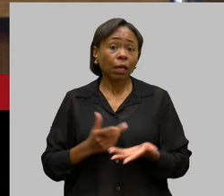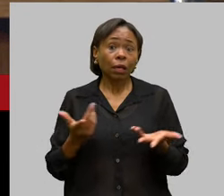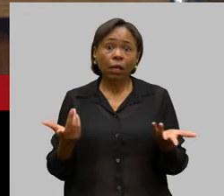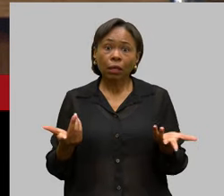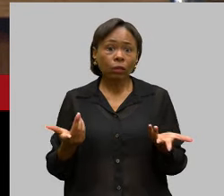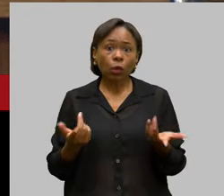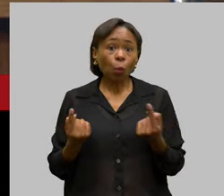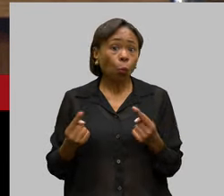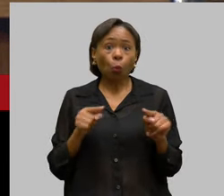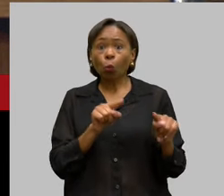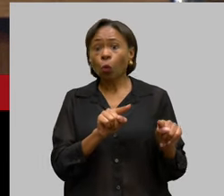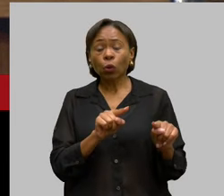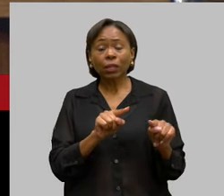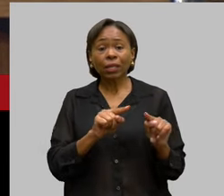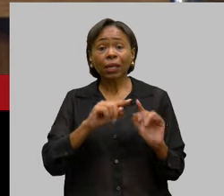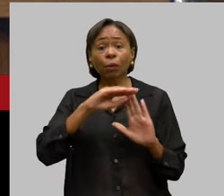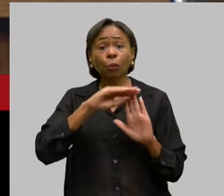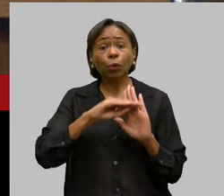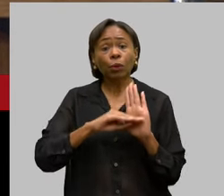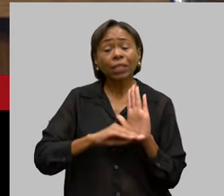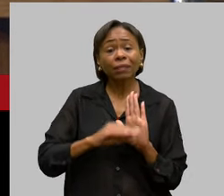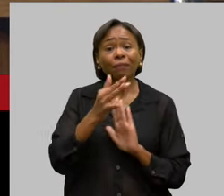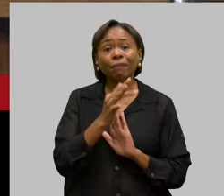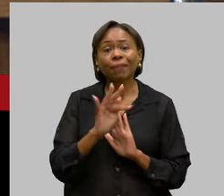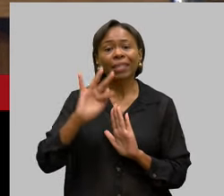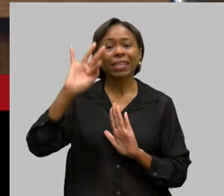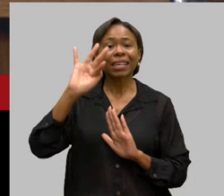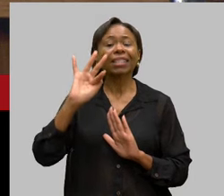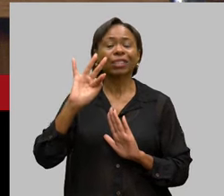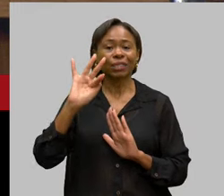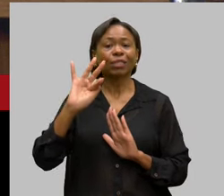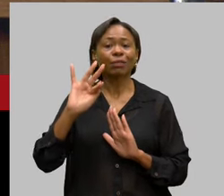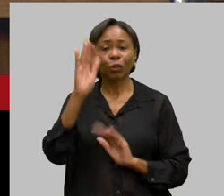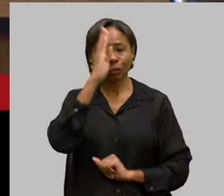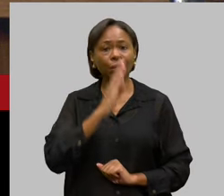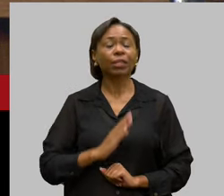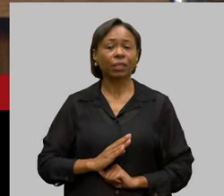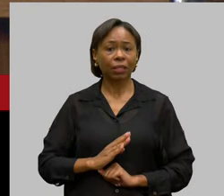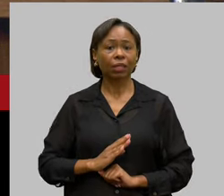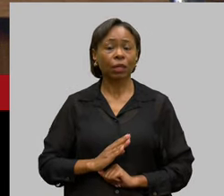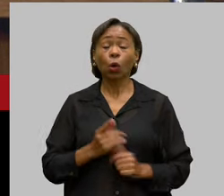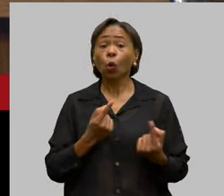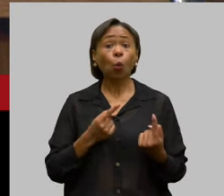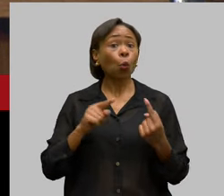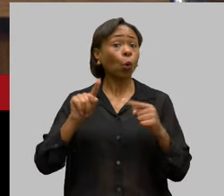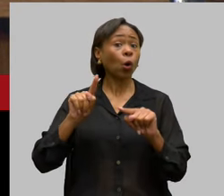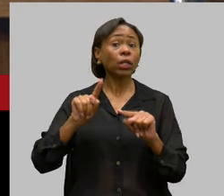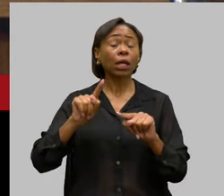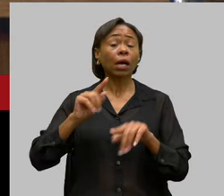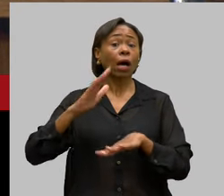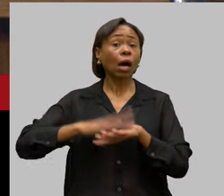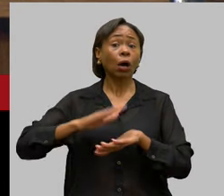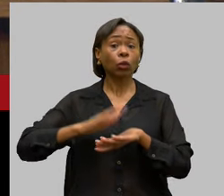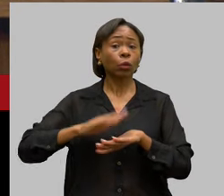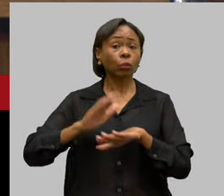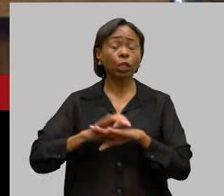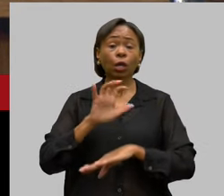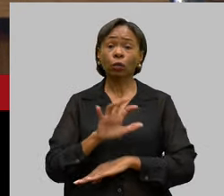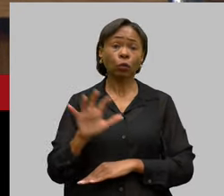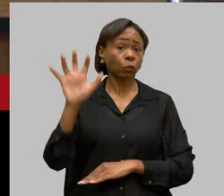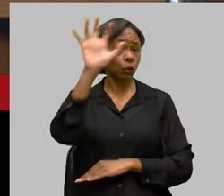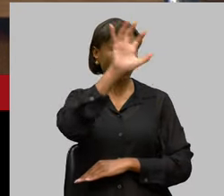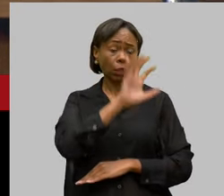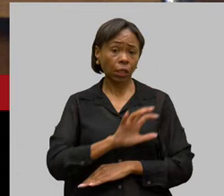federativo brasileiro fé de morte autonomia dos entes federativos aos quais cabe a decisão de